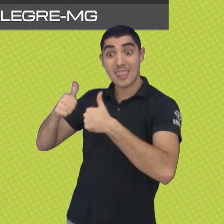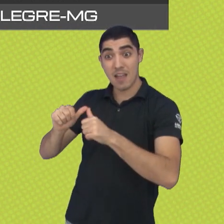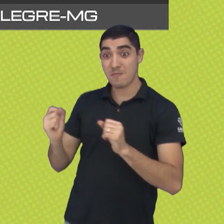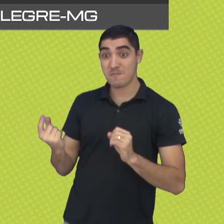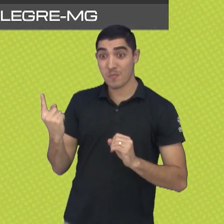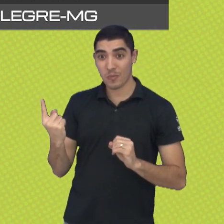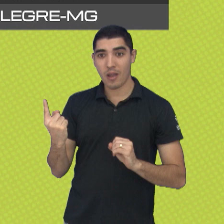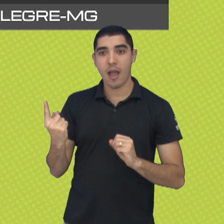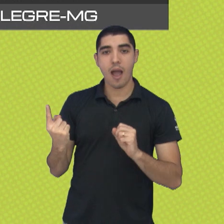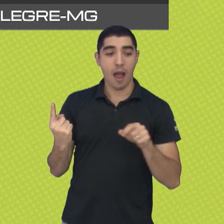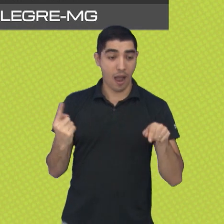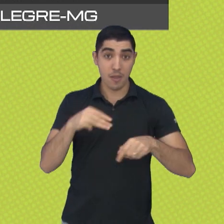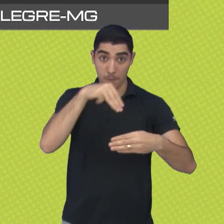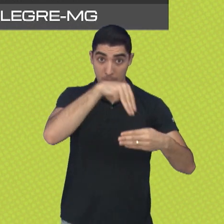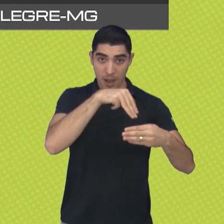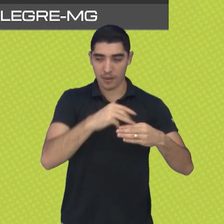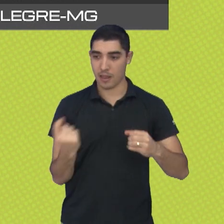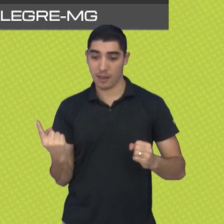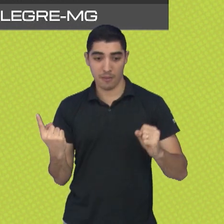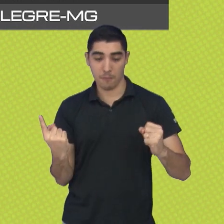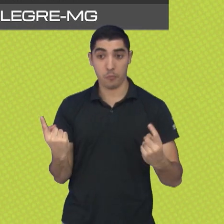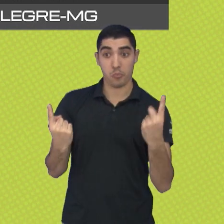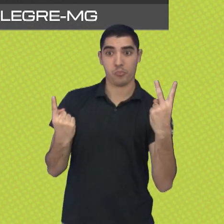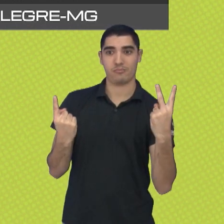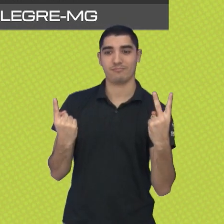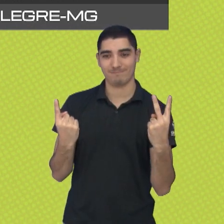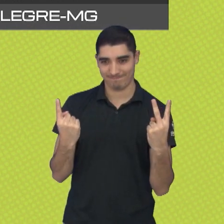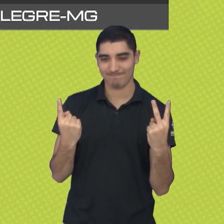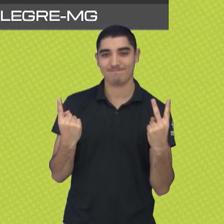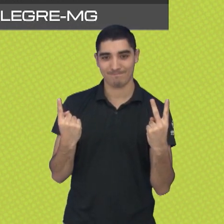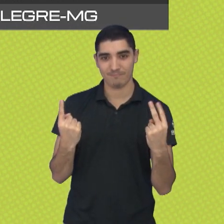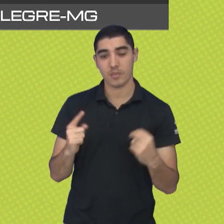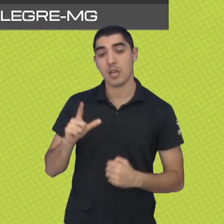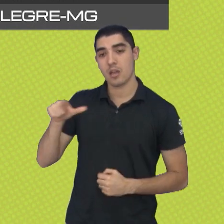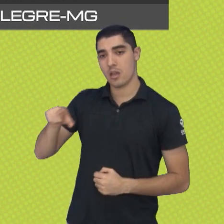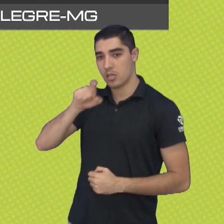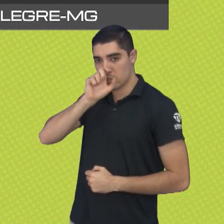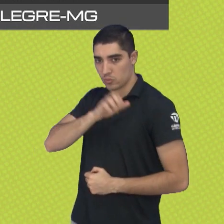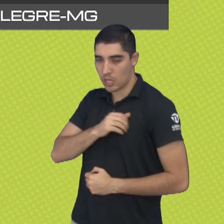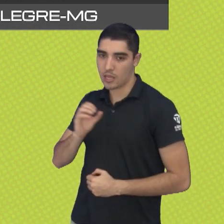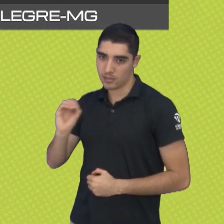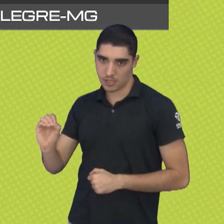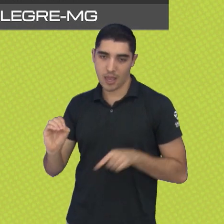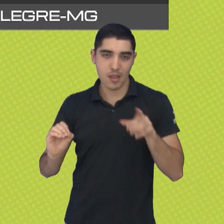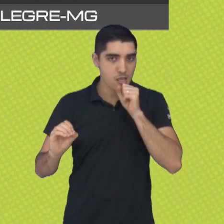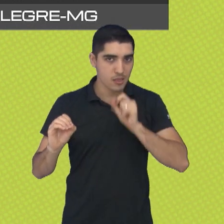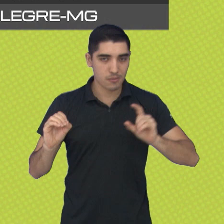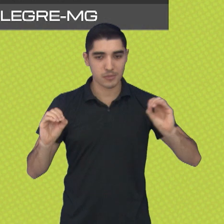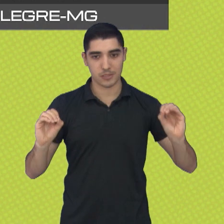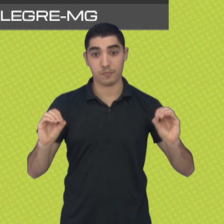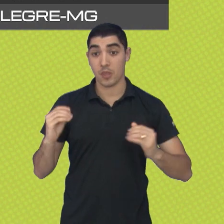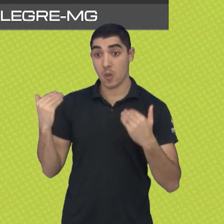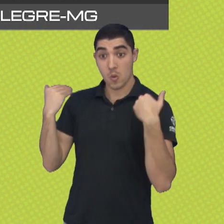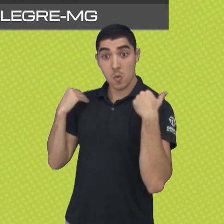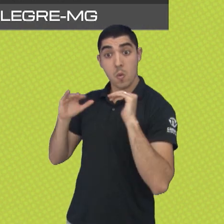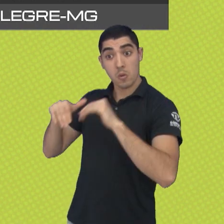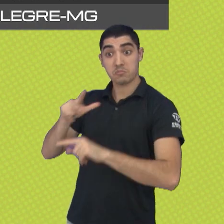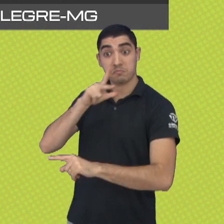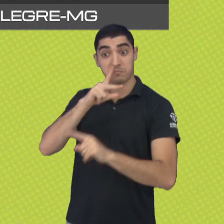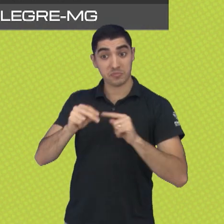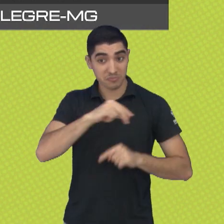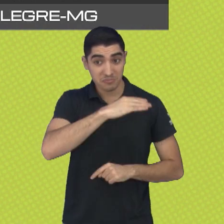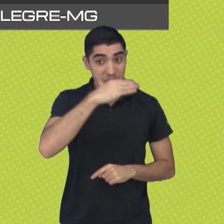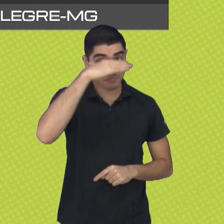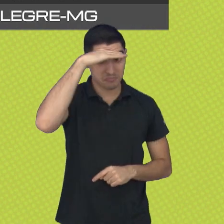tomando a virada do time paranaense, 2-1 para o Maringá. São José 0, Inter de Limeira 0, e o Costa Rica venceu o Pouso Alegre,